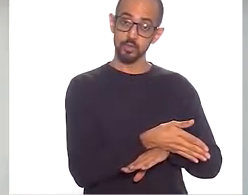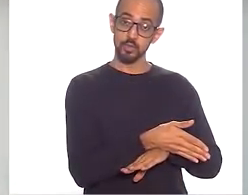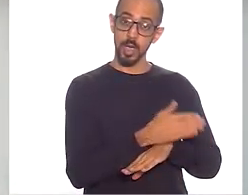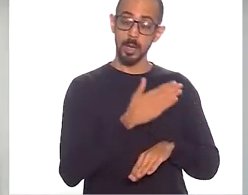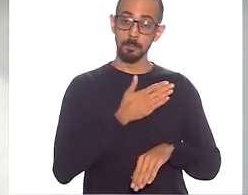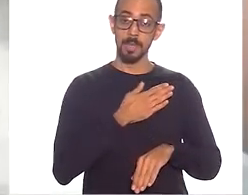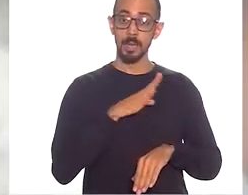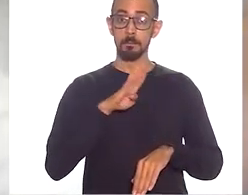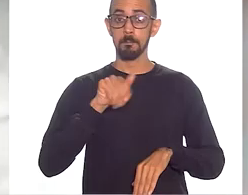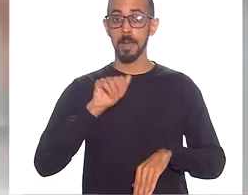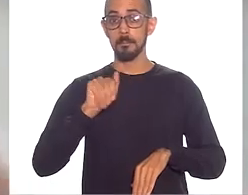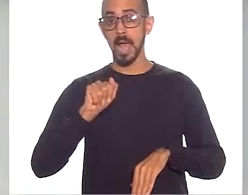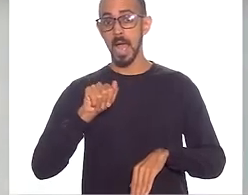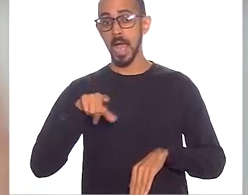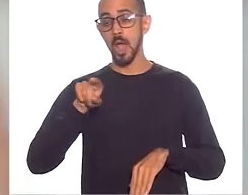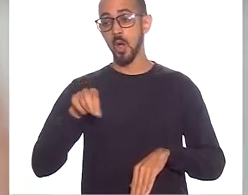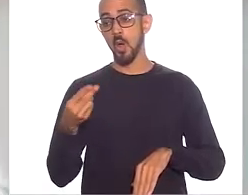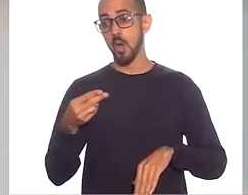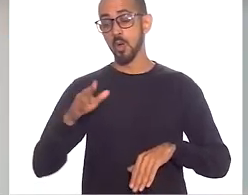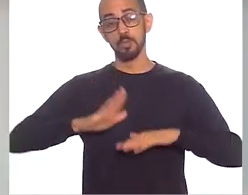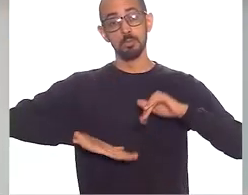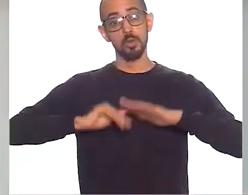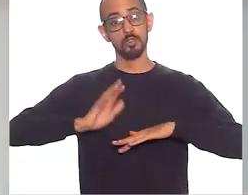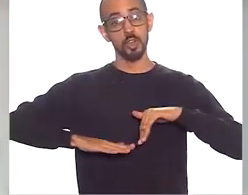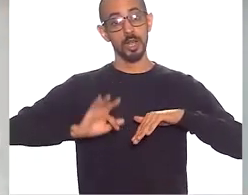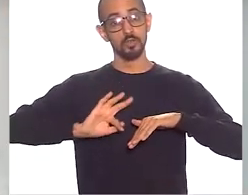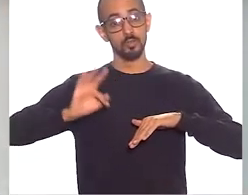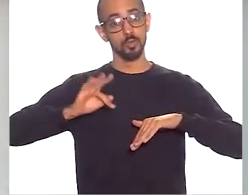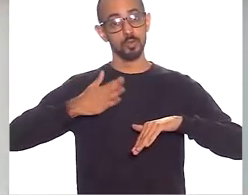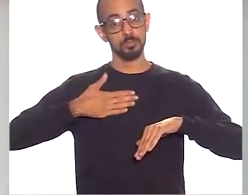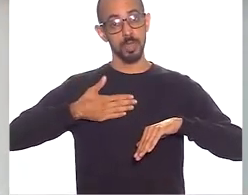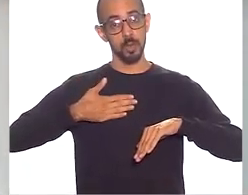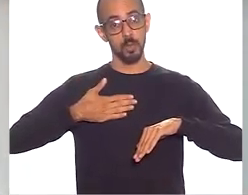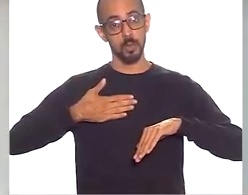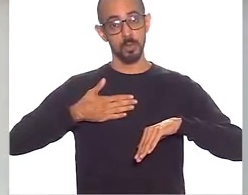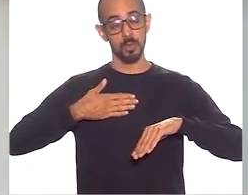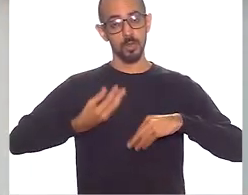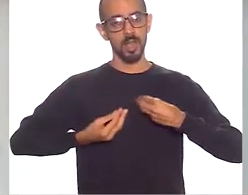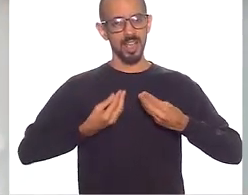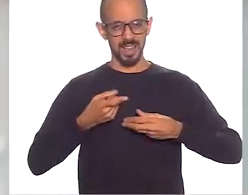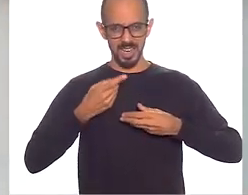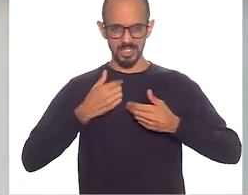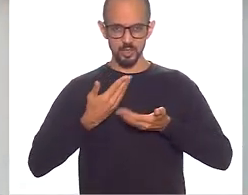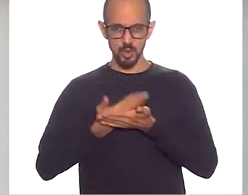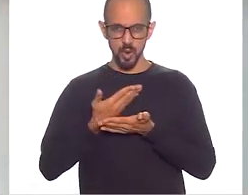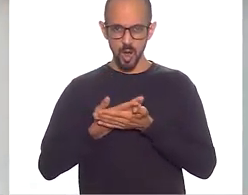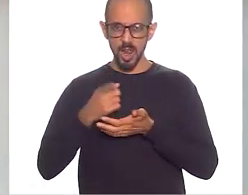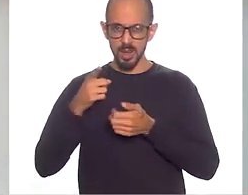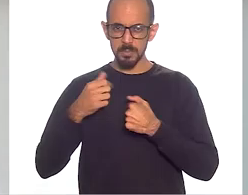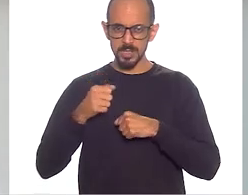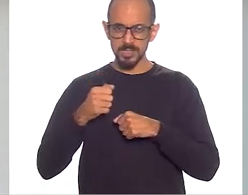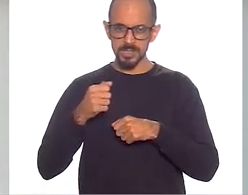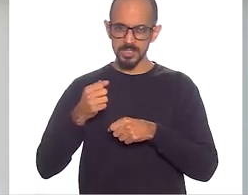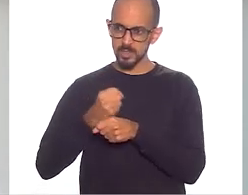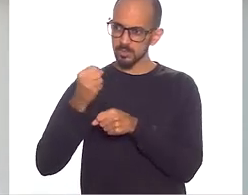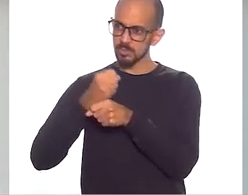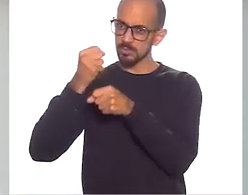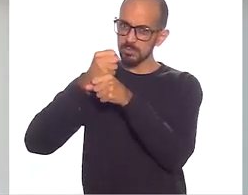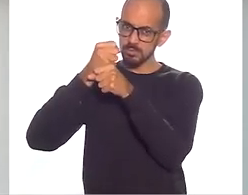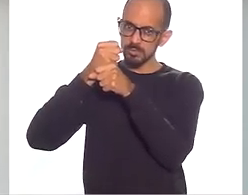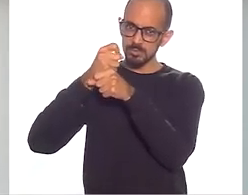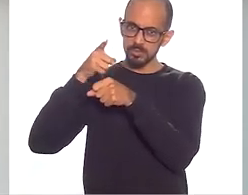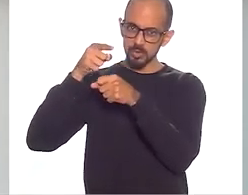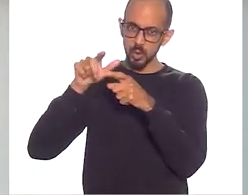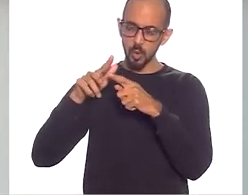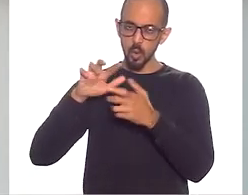meu porteiro, à minha babá, às pessoas que estão ali. Está na hora de eu olhar para aquela escola. Aquela escola não está precisando do muro,